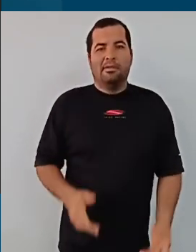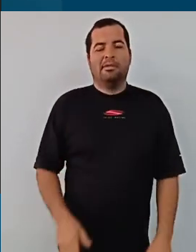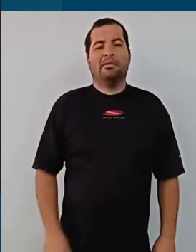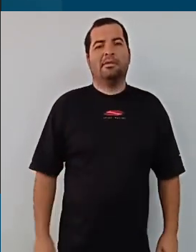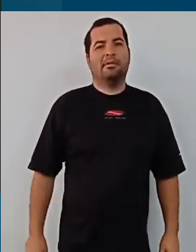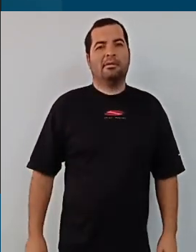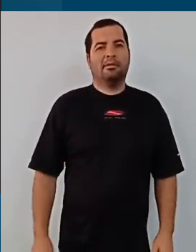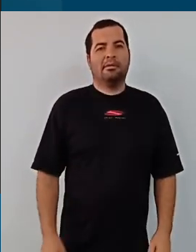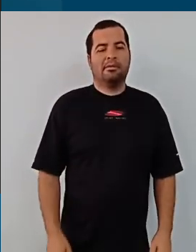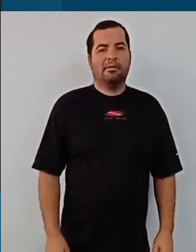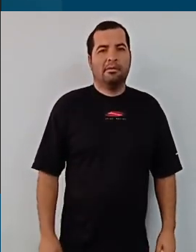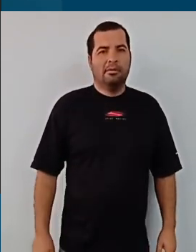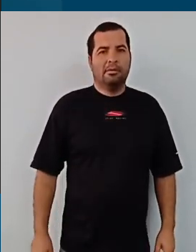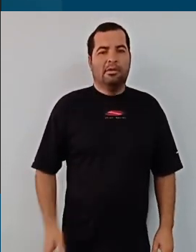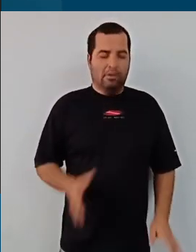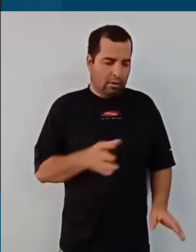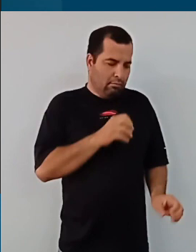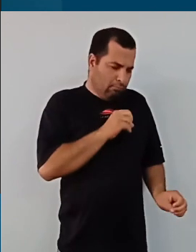promoveu